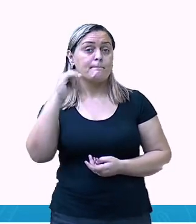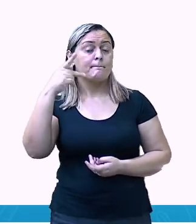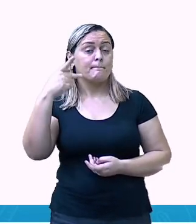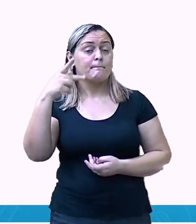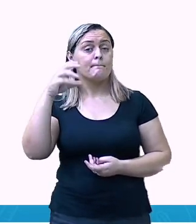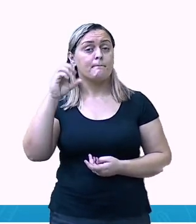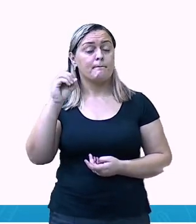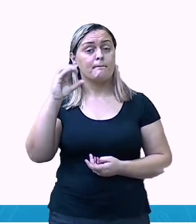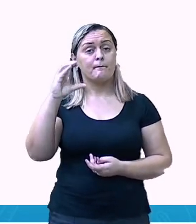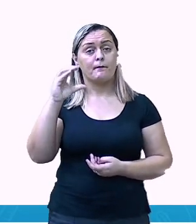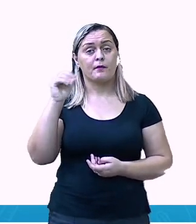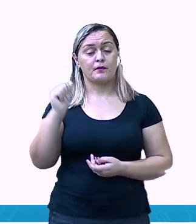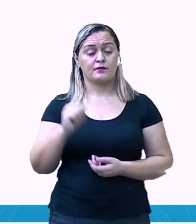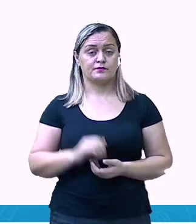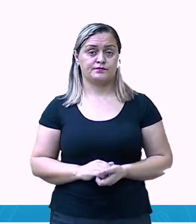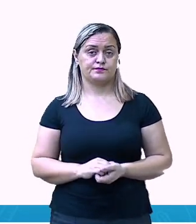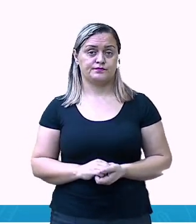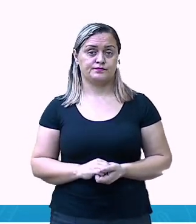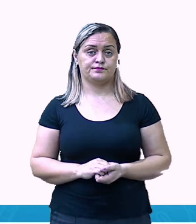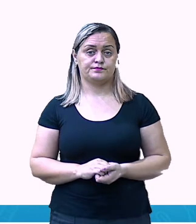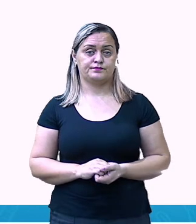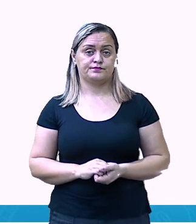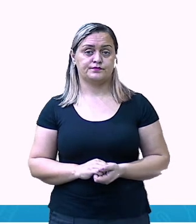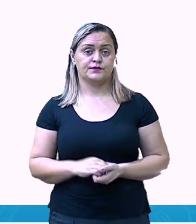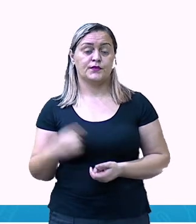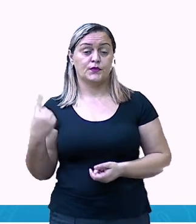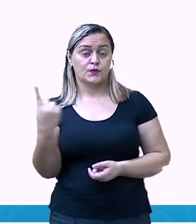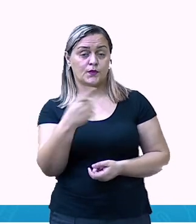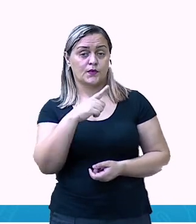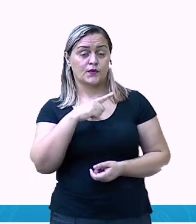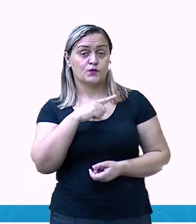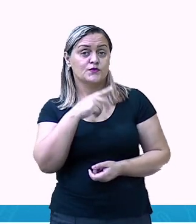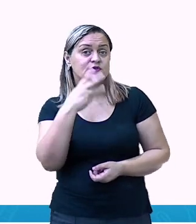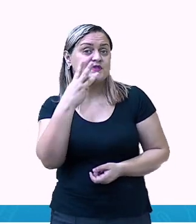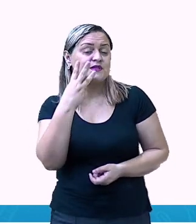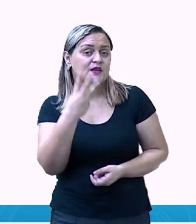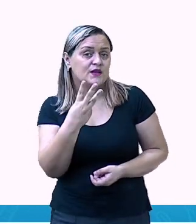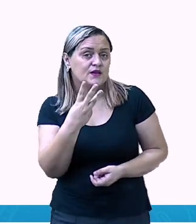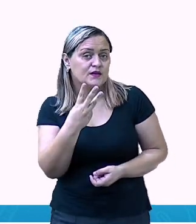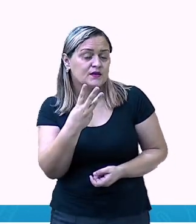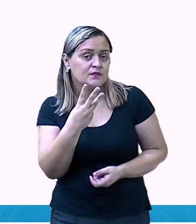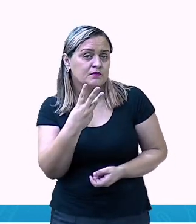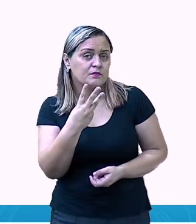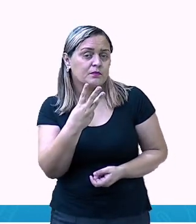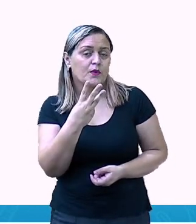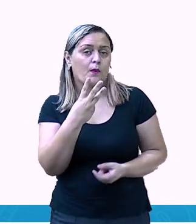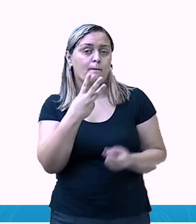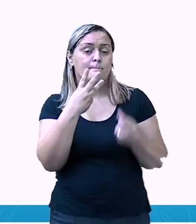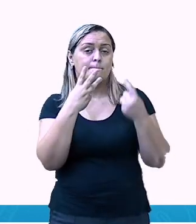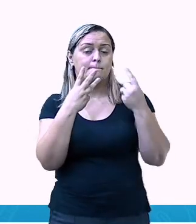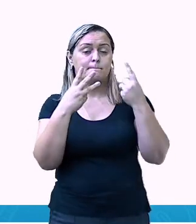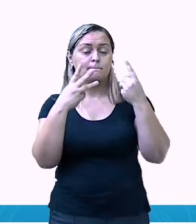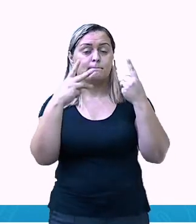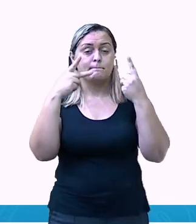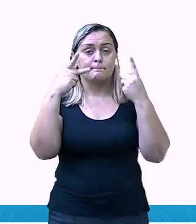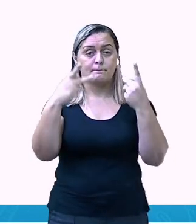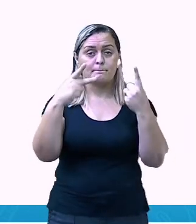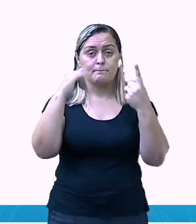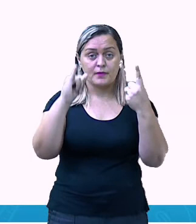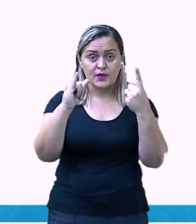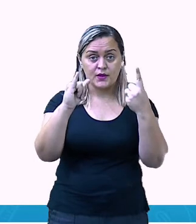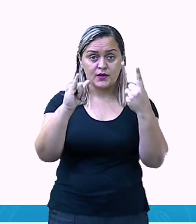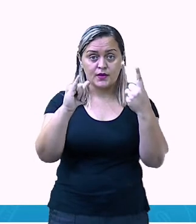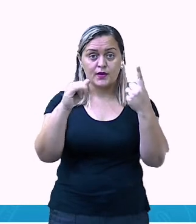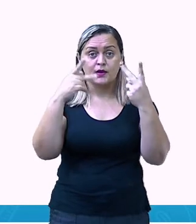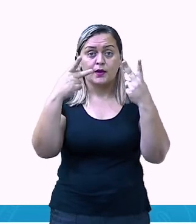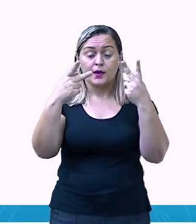3 sílabas. Cada som emitido é uma sílaba que eu conto. Pi, po, ca. 3